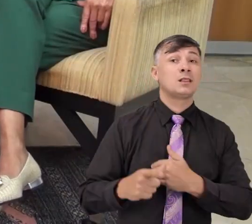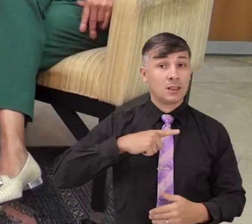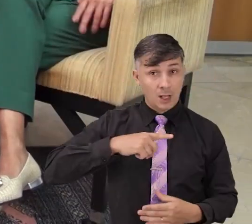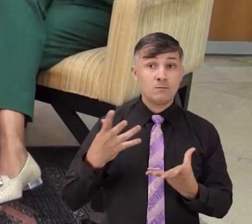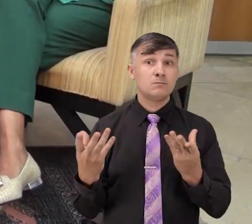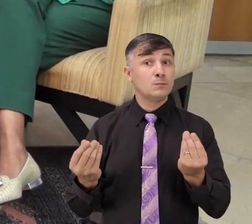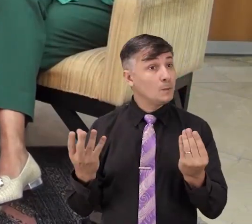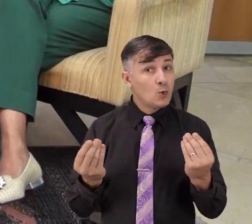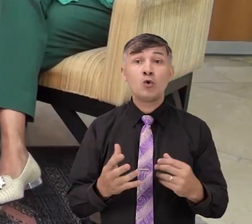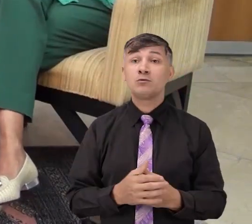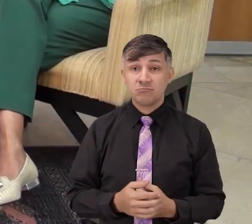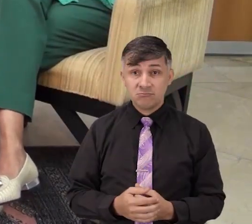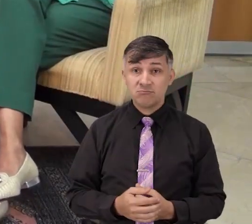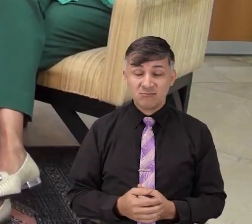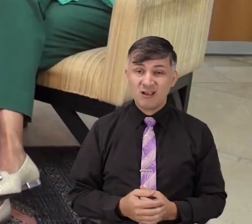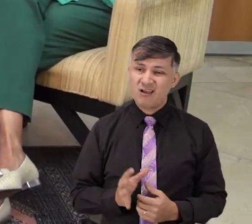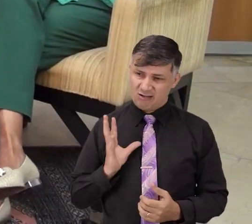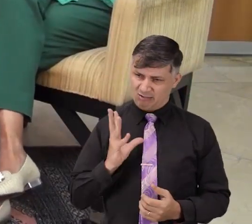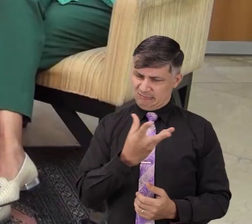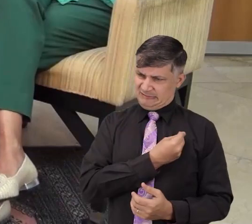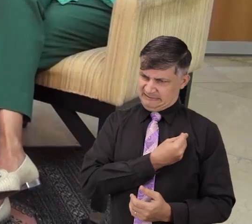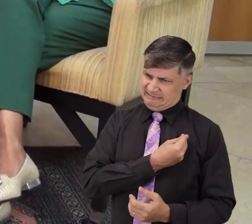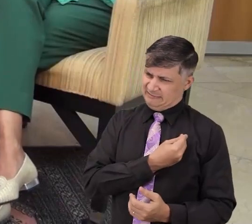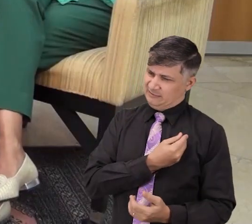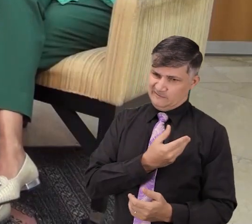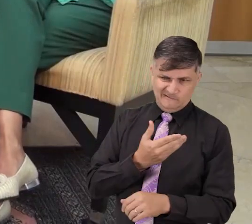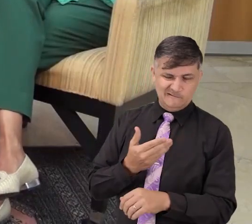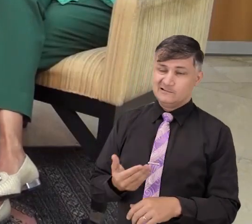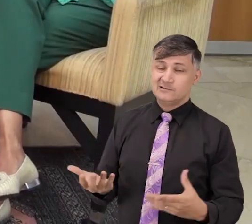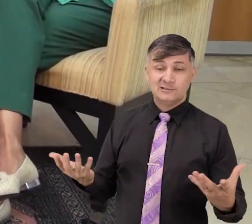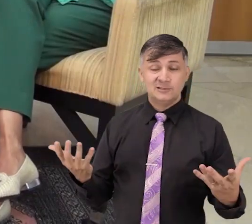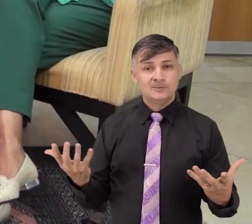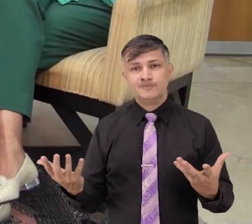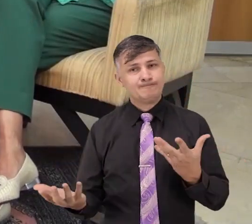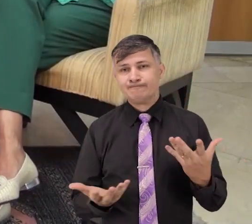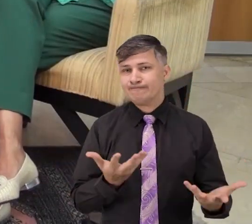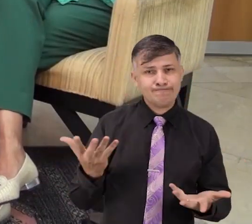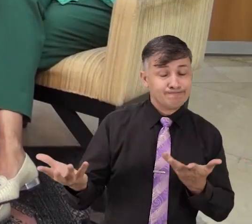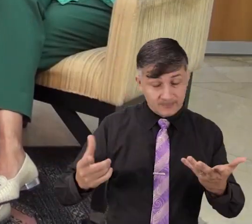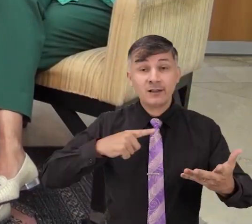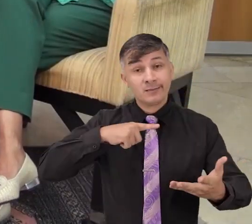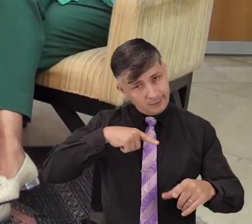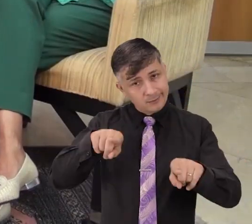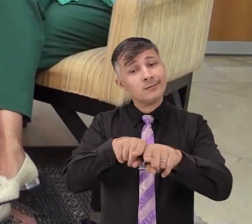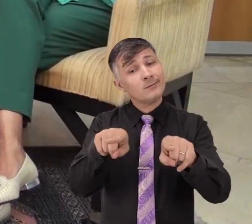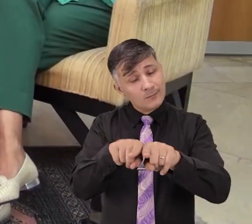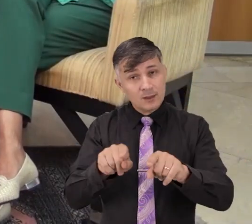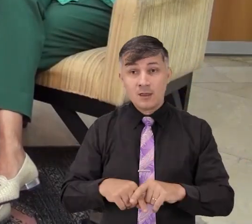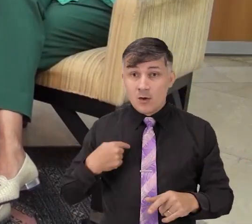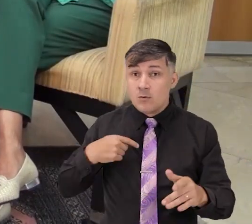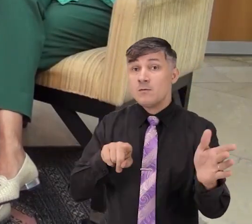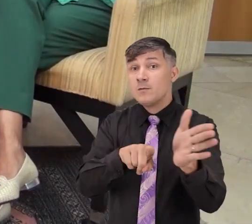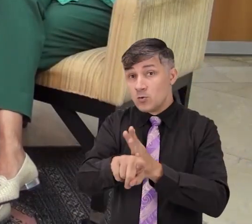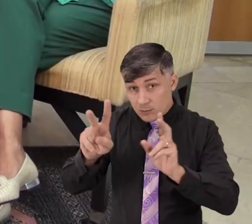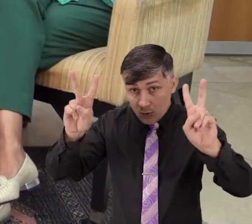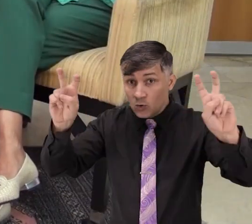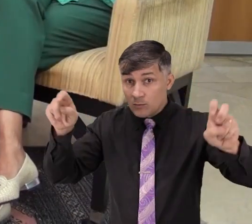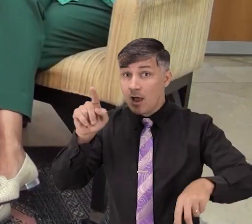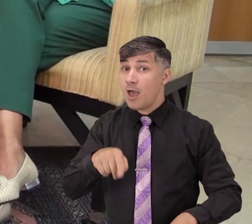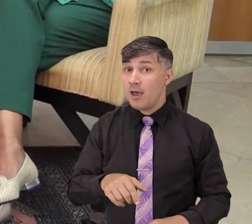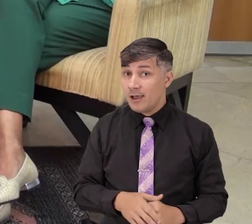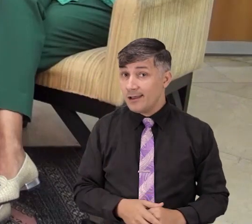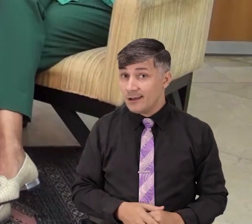inequívoca. Então, quando eu te fiz a pergunta, a minha questão é justamente essa. Você que transita na OAB, você que transita